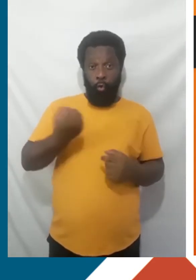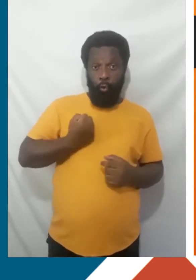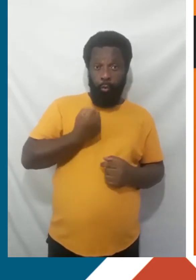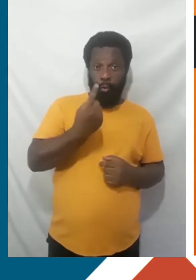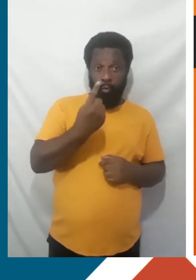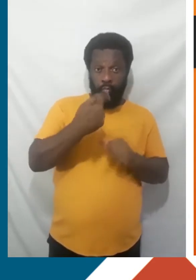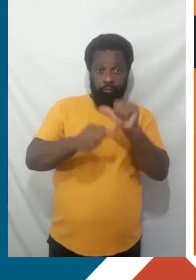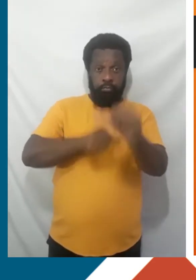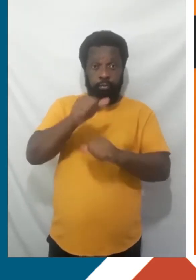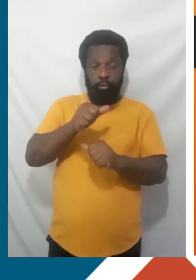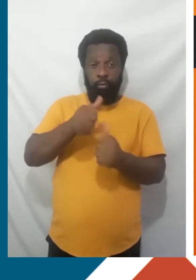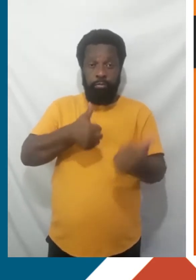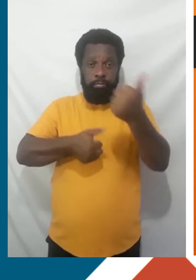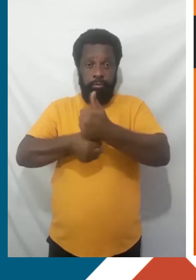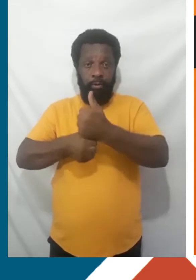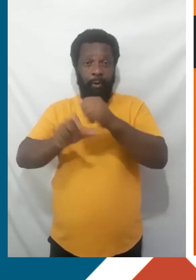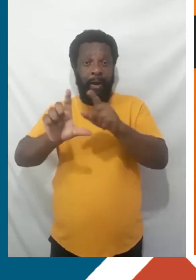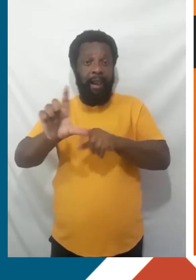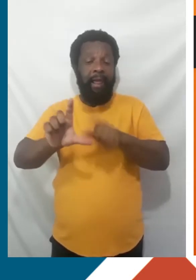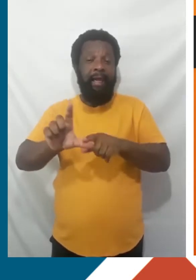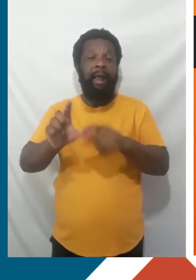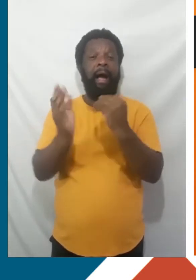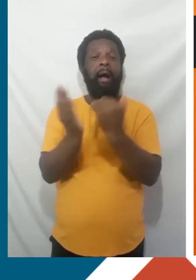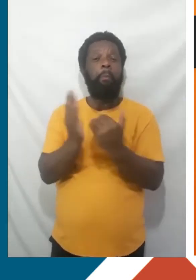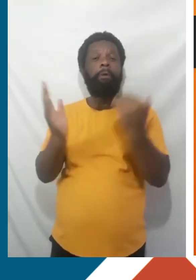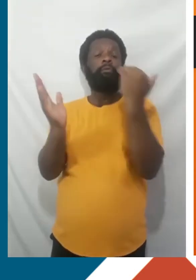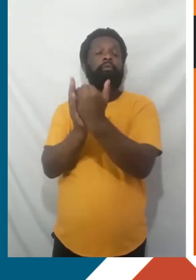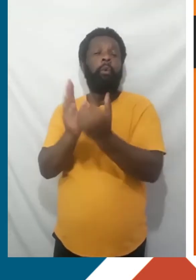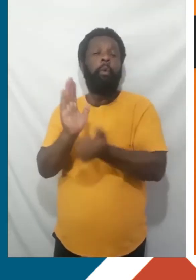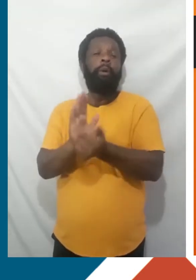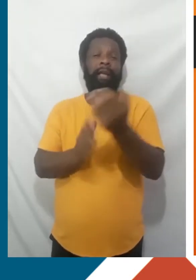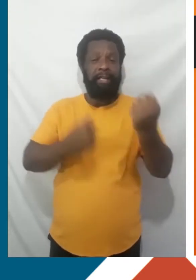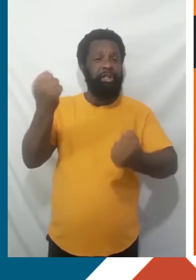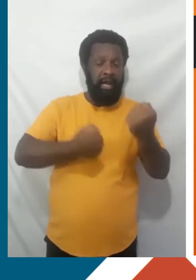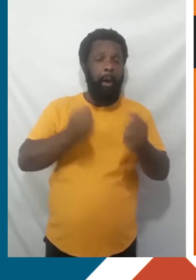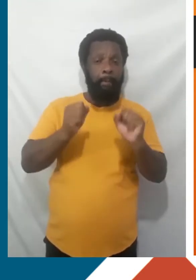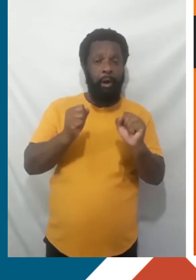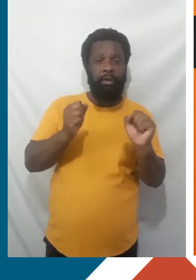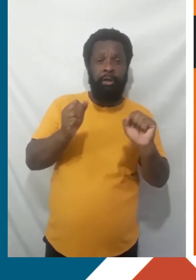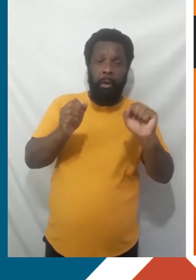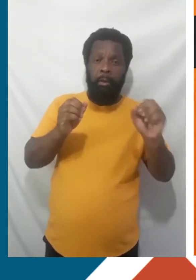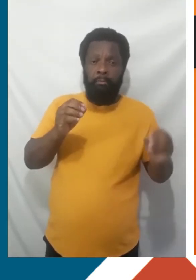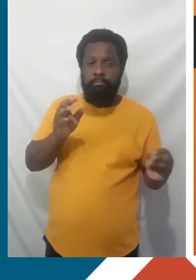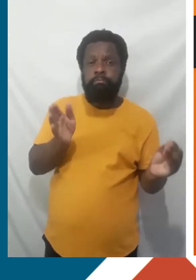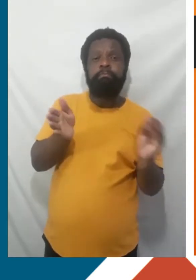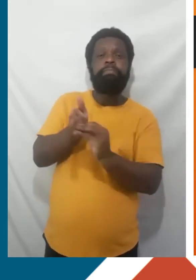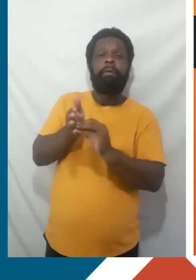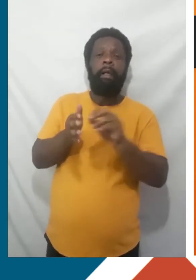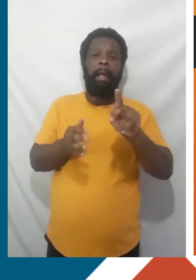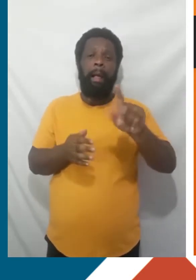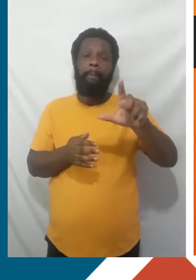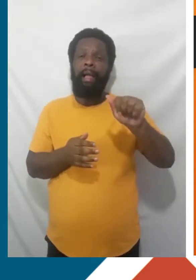por uma letra, aumentou-se o número de veículos que podem ser emplacados. Qual é a